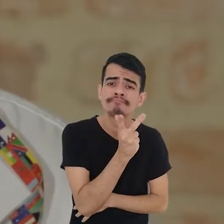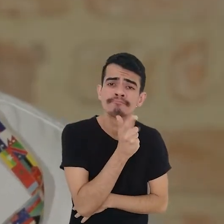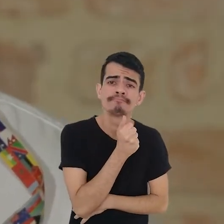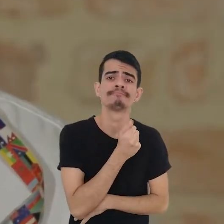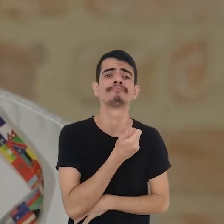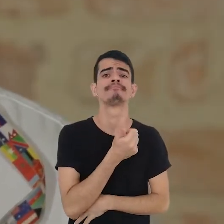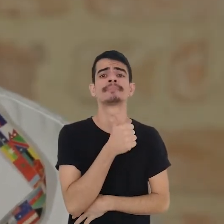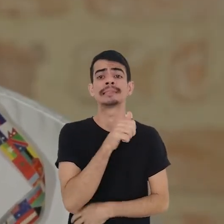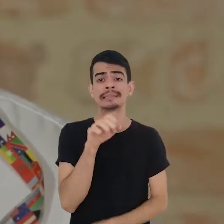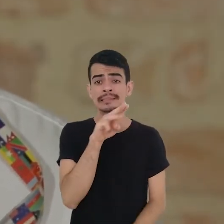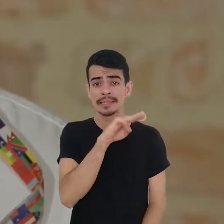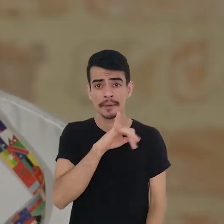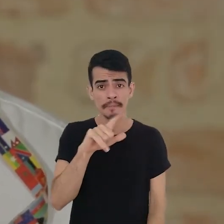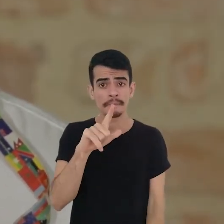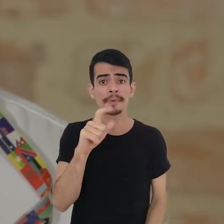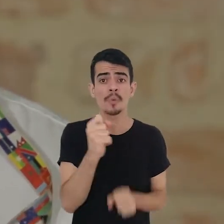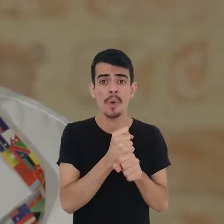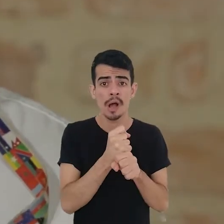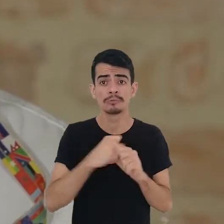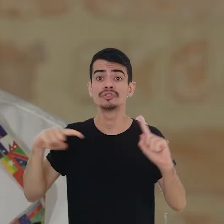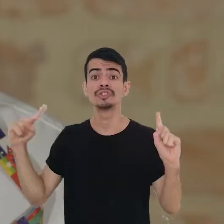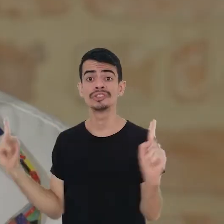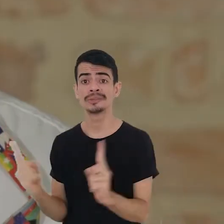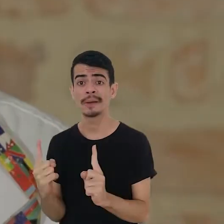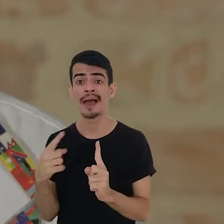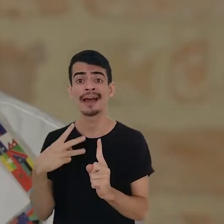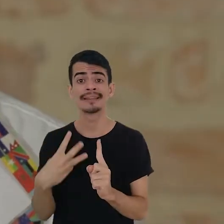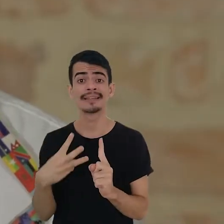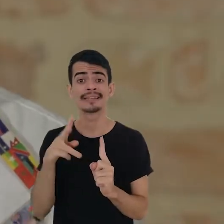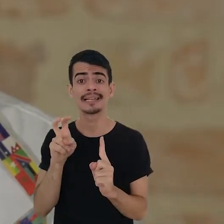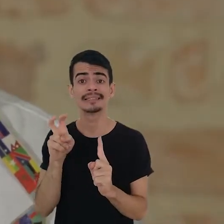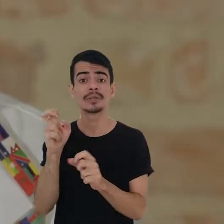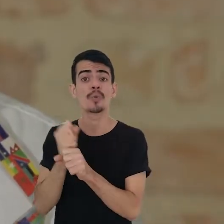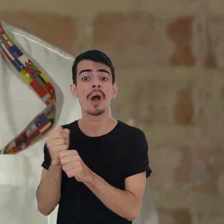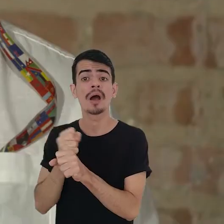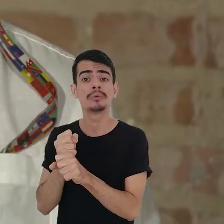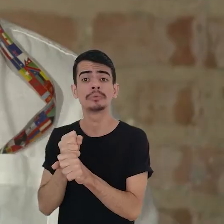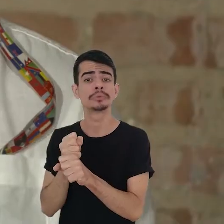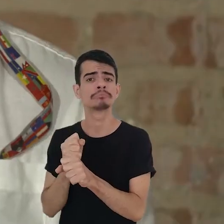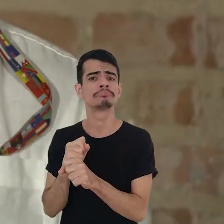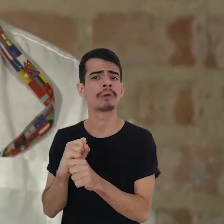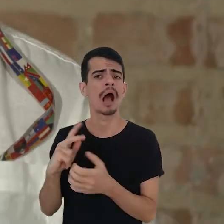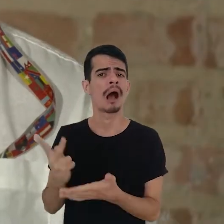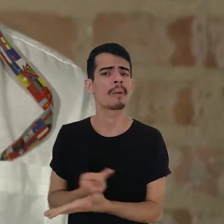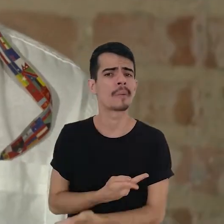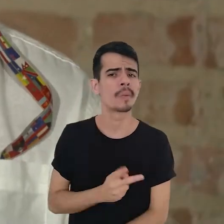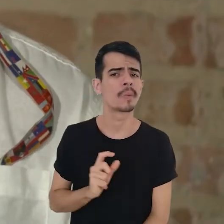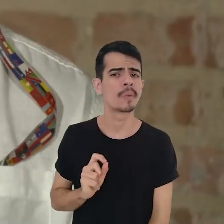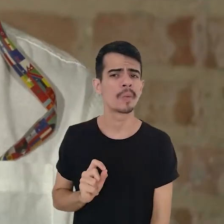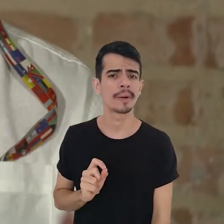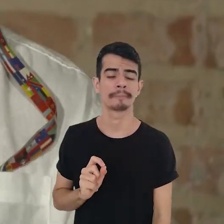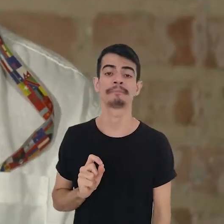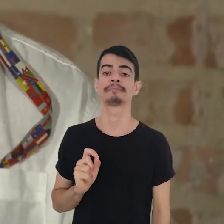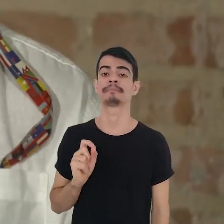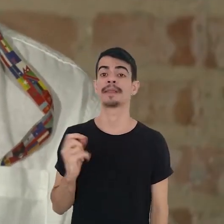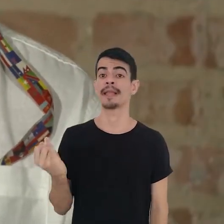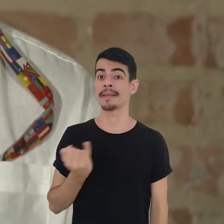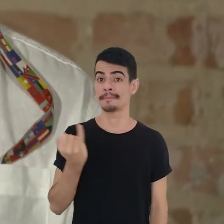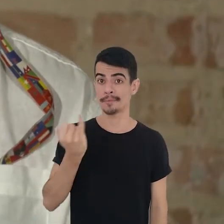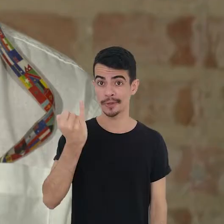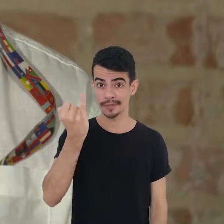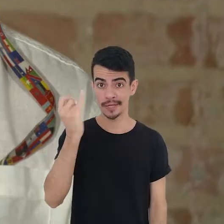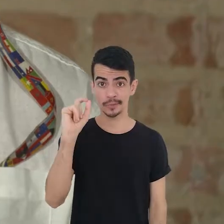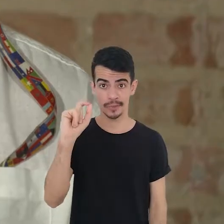de tempo de 100 mil anos em apenas 35 anos? Uma questão importante no conceito de